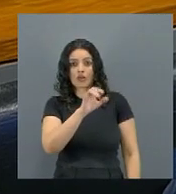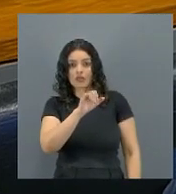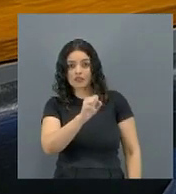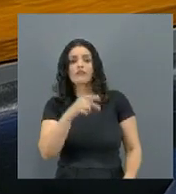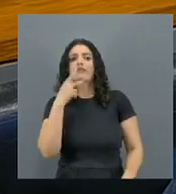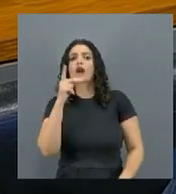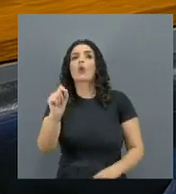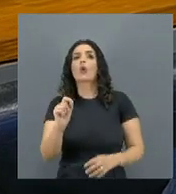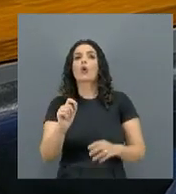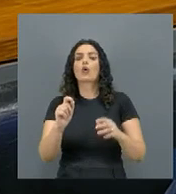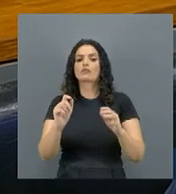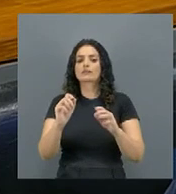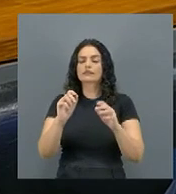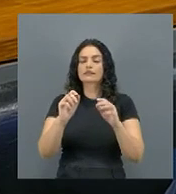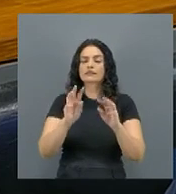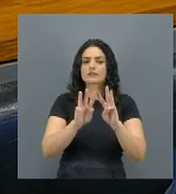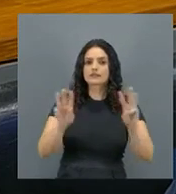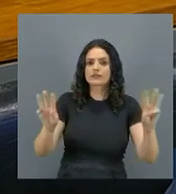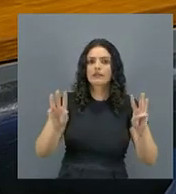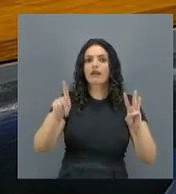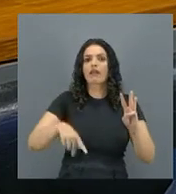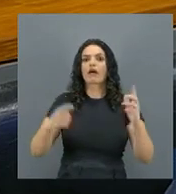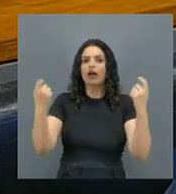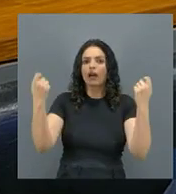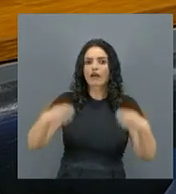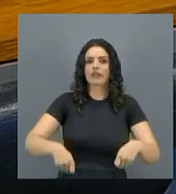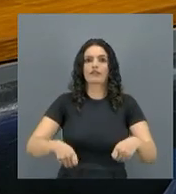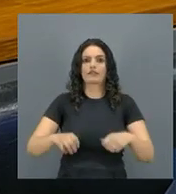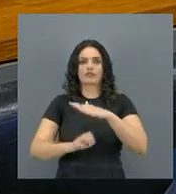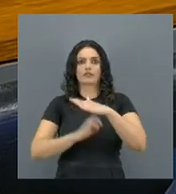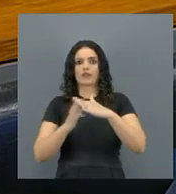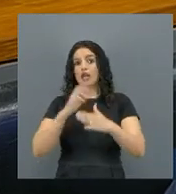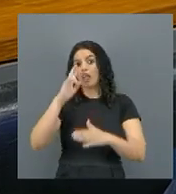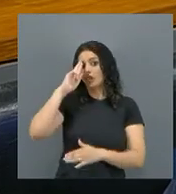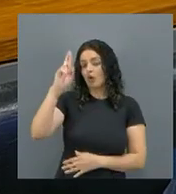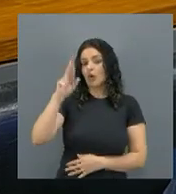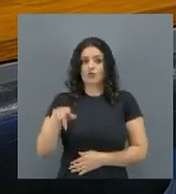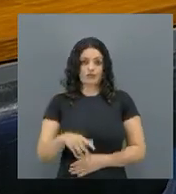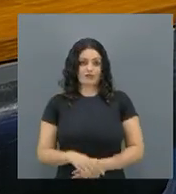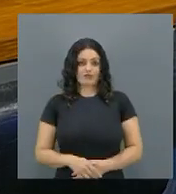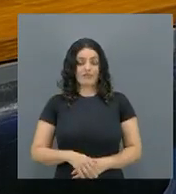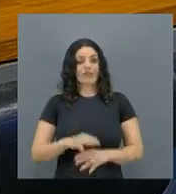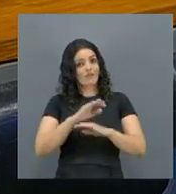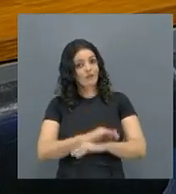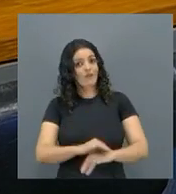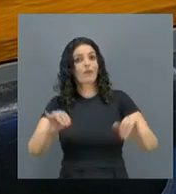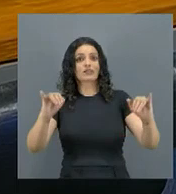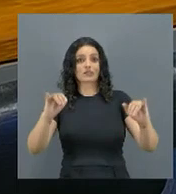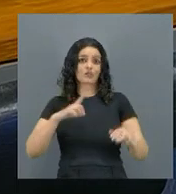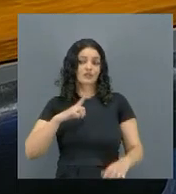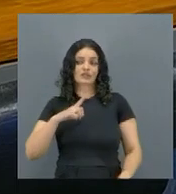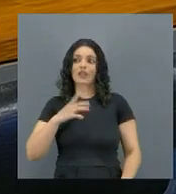eventos da empresa, cujo deputado Carreiras é um dos donos em Pernambuco. Essa informação aqui que tem. Agora